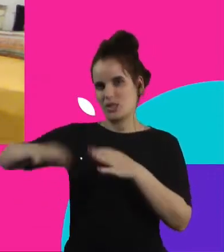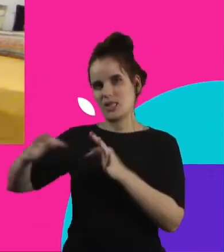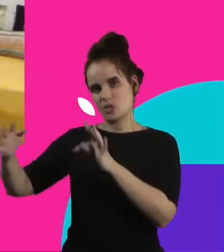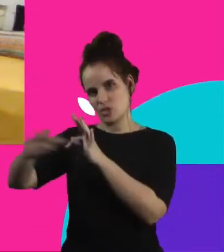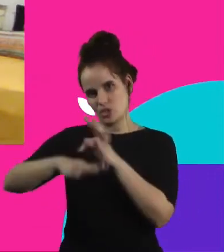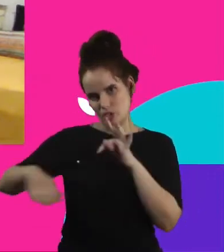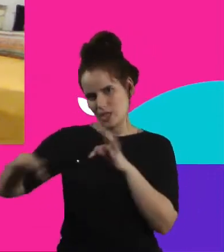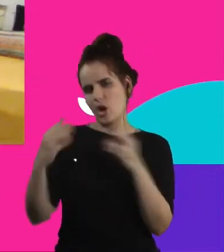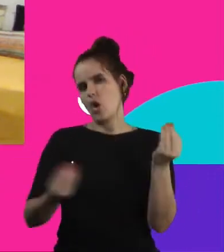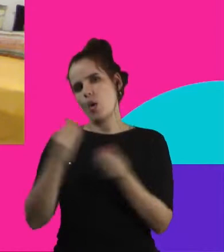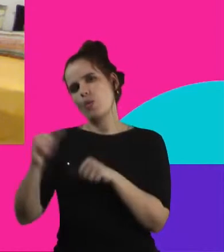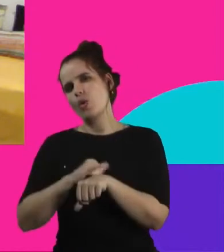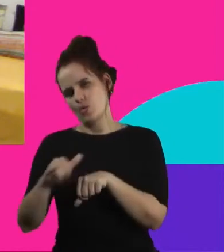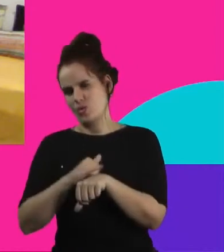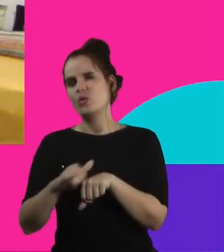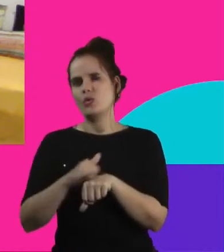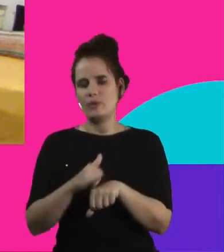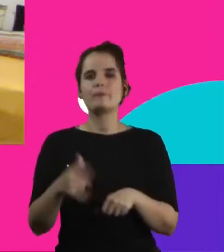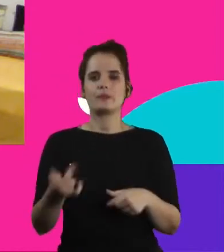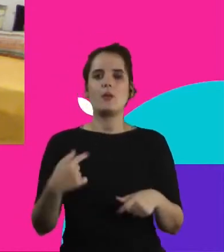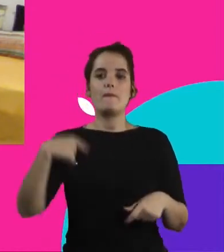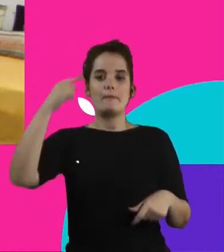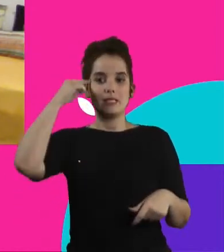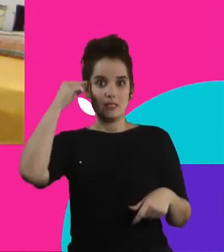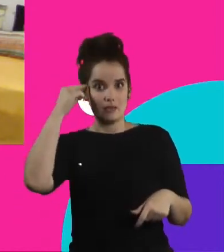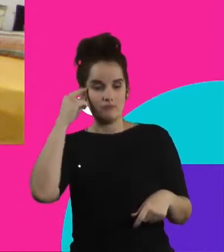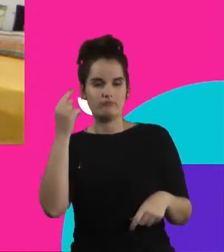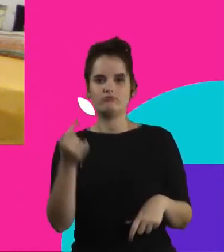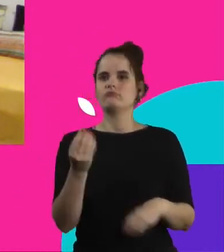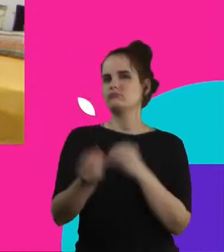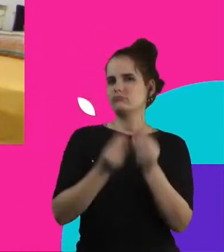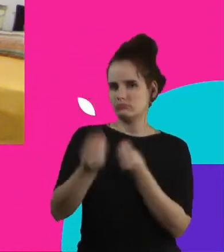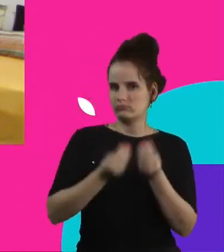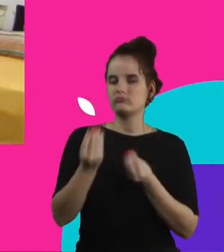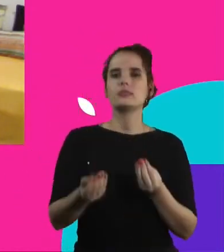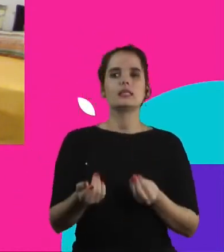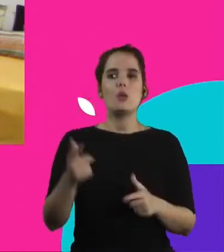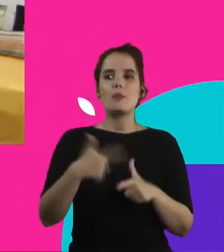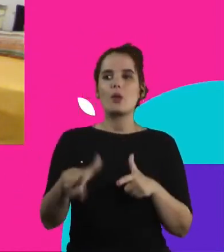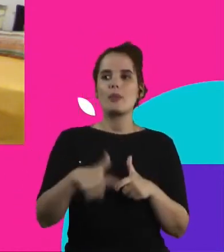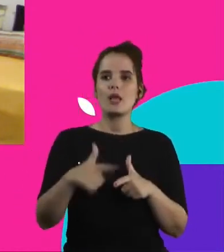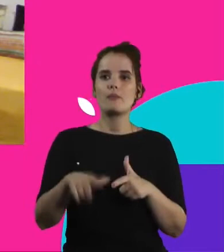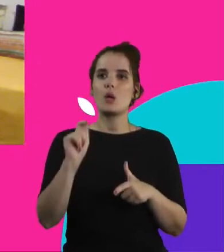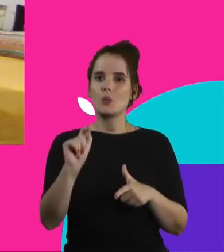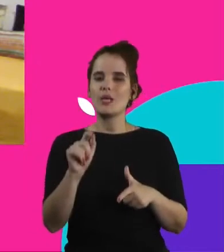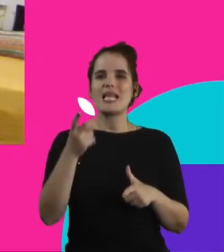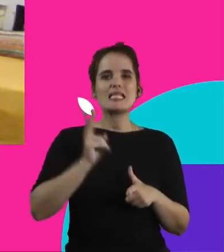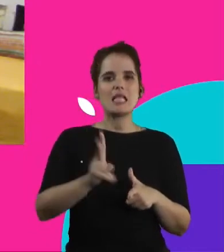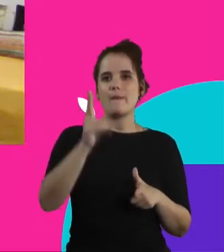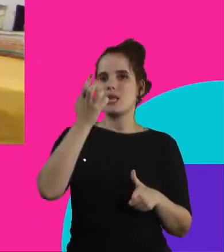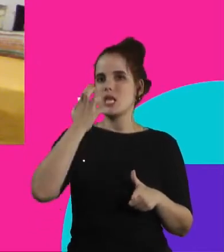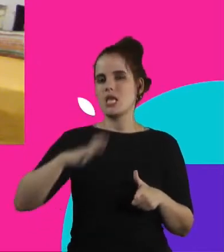Bom, se a gente for parar para pensar, o que a gente tem de problemas, na verdade, começa já na infância, quando